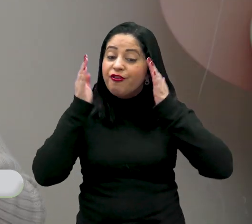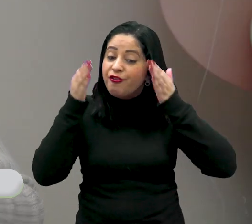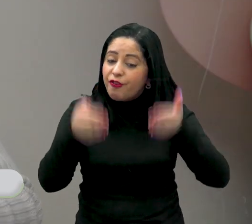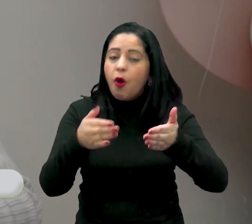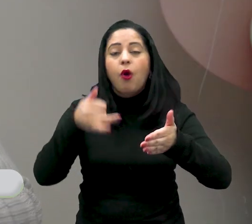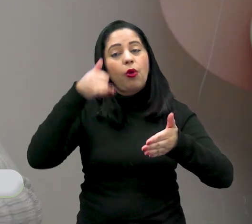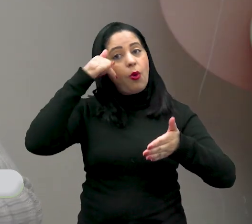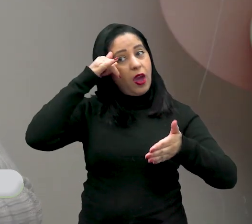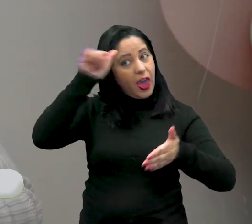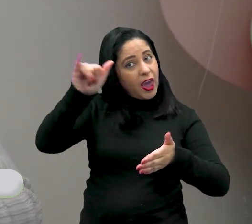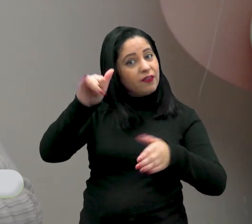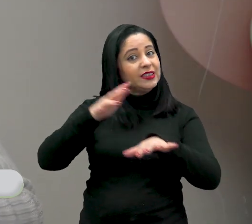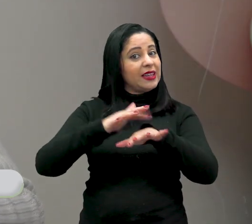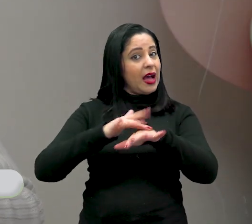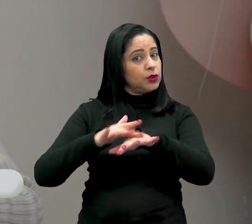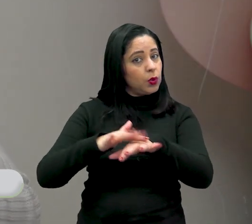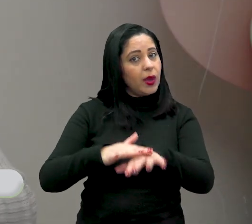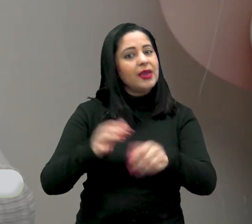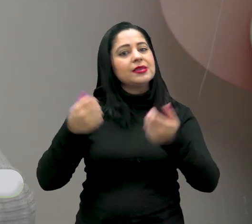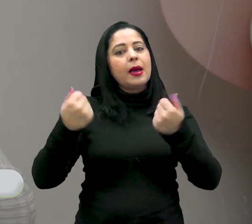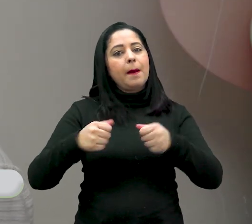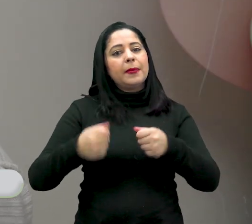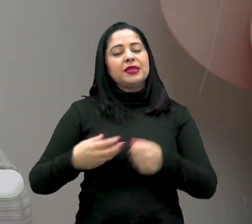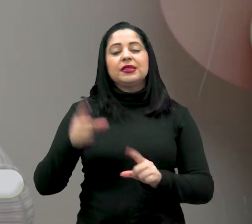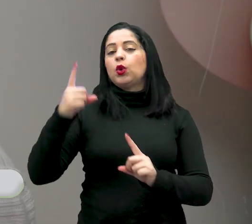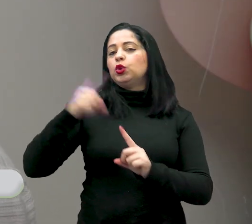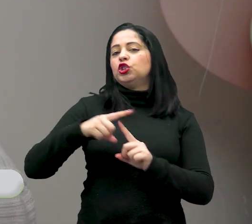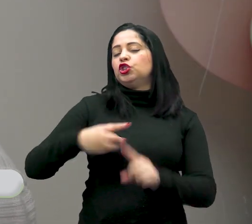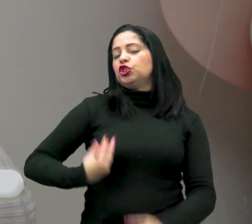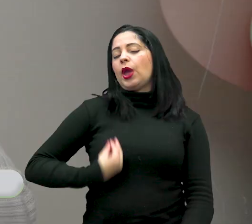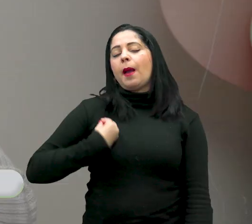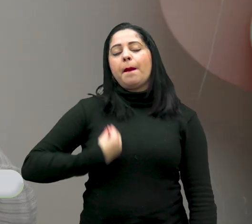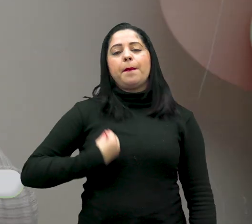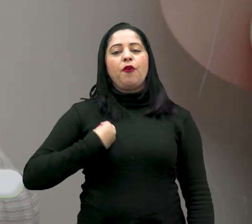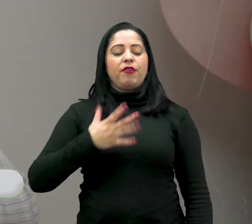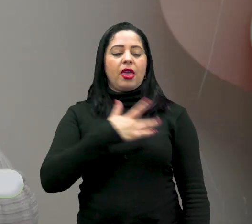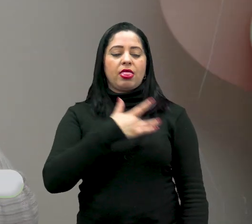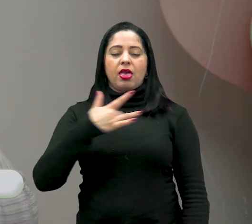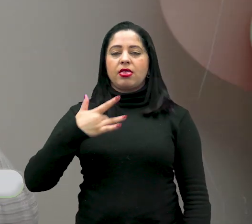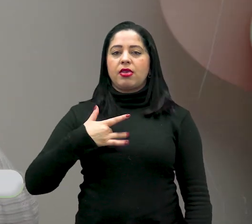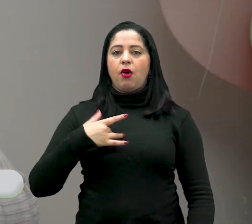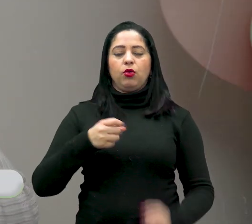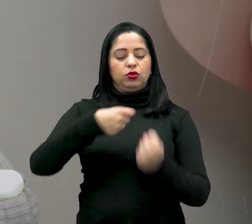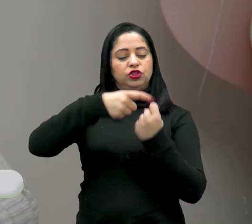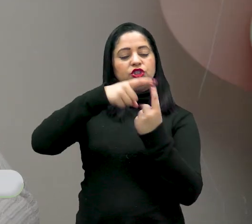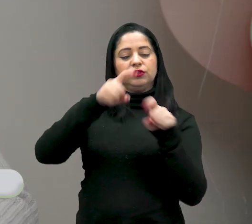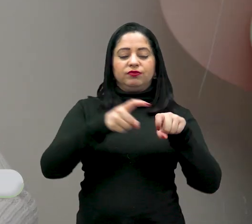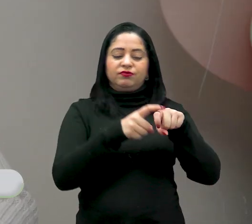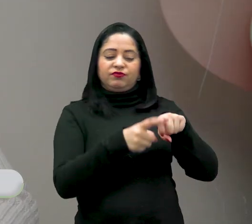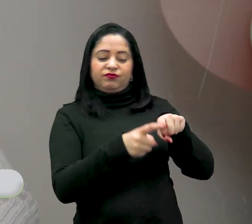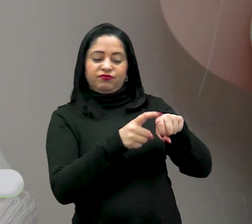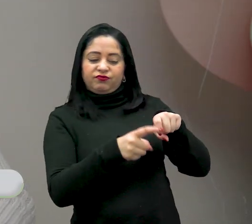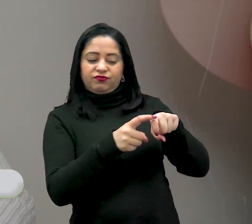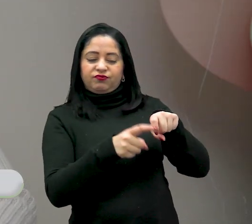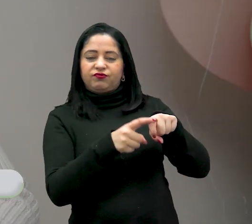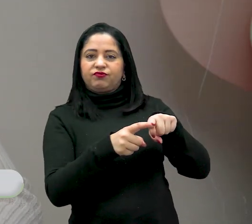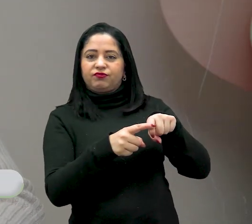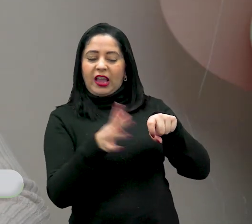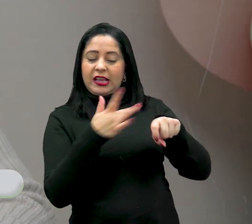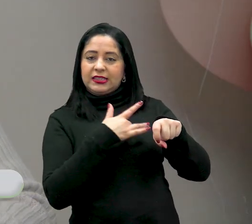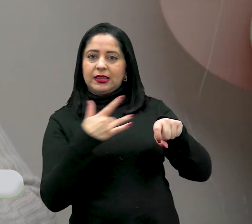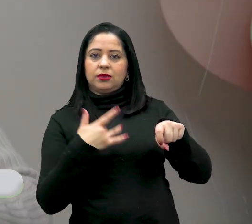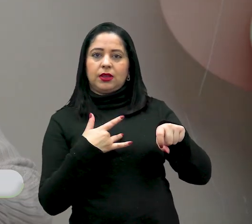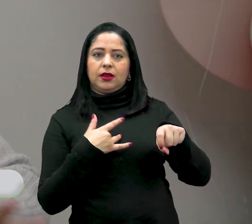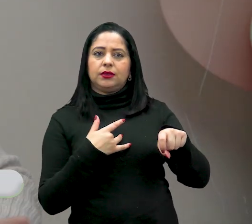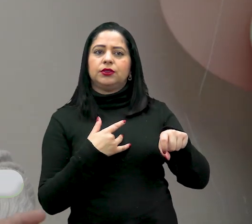na prevenção, é a gente focar num estilo de vida que vá proporcionar a saúde dos joelhos. E eu quero voltar naquilo que a gente